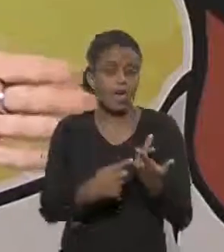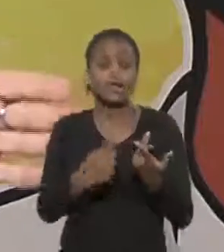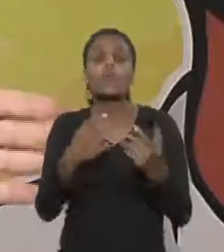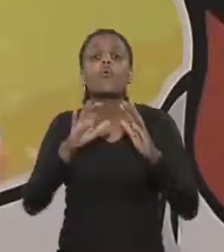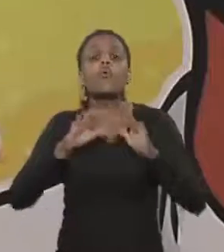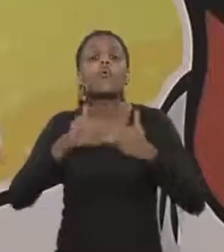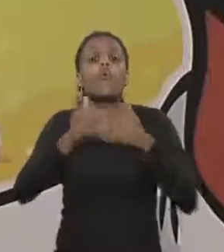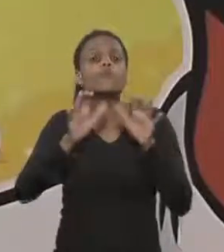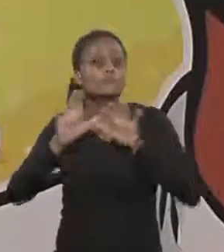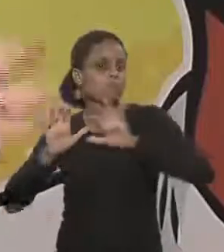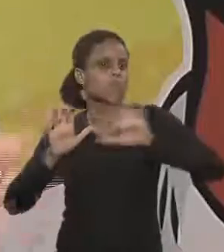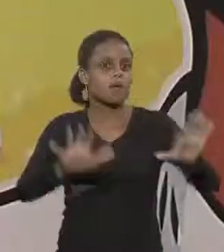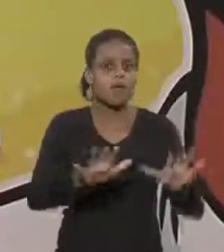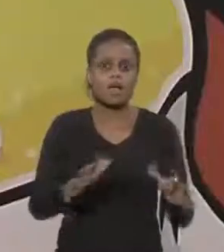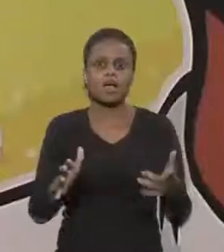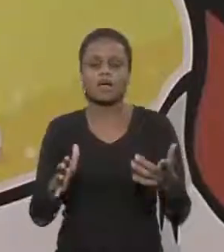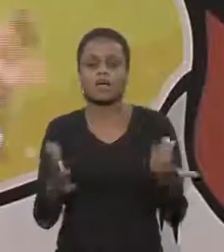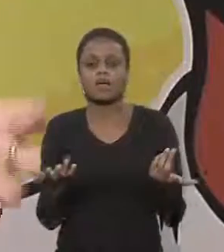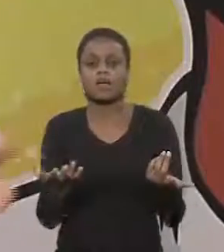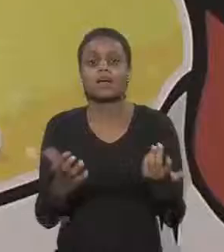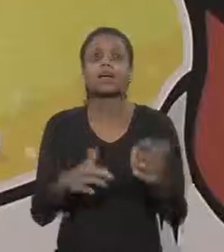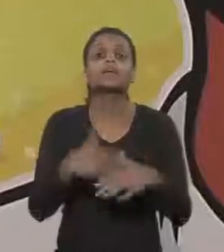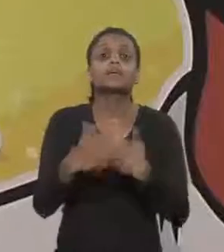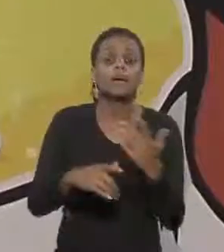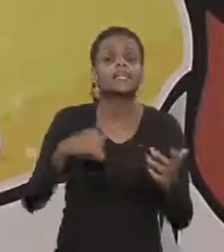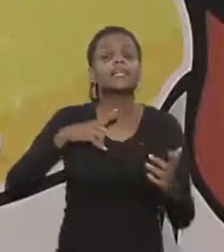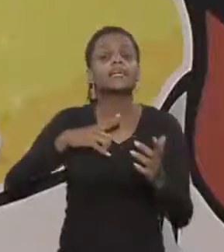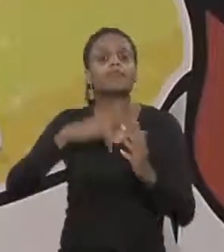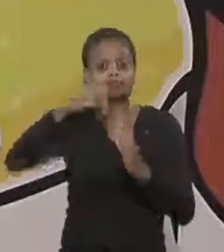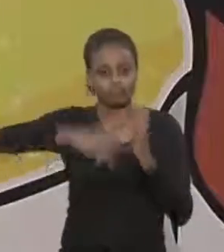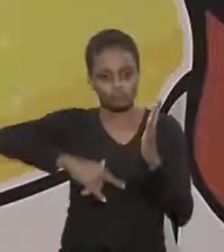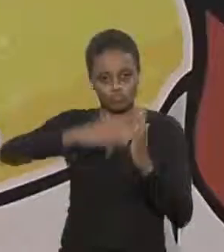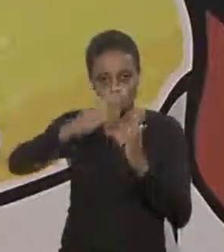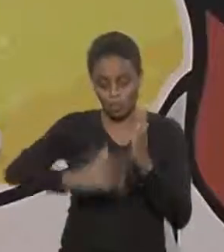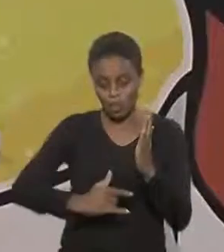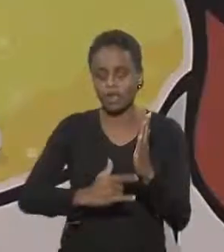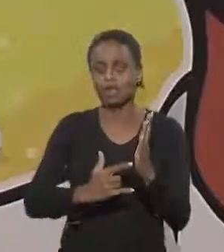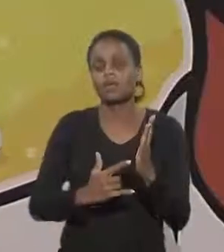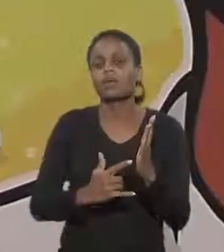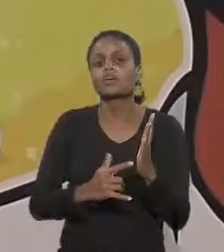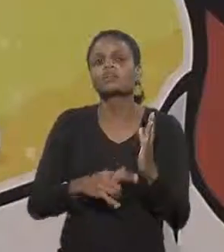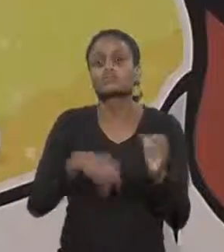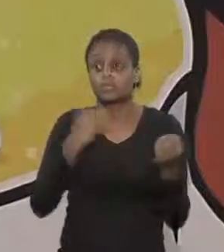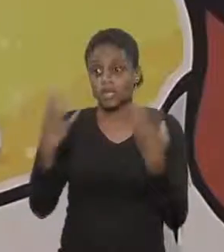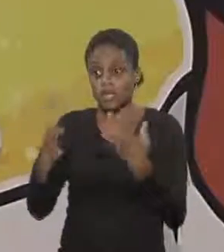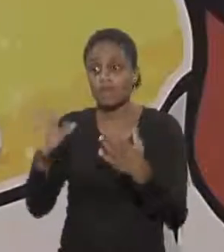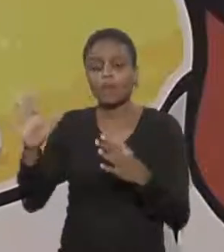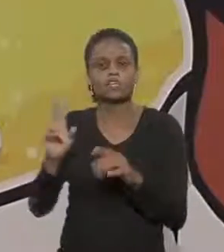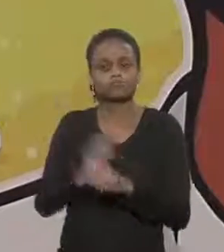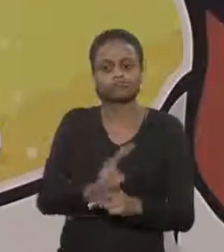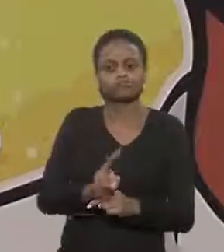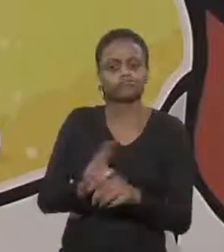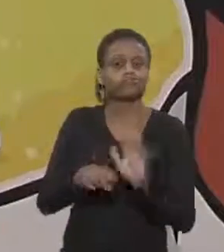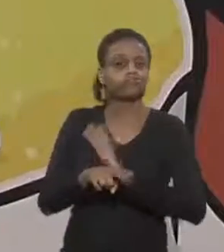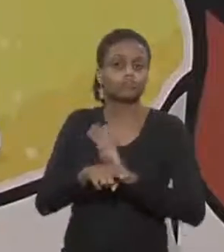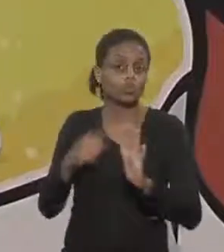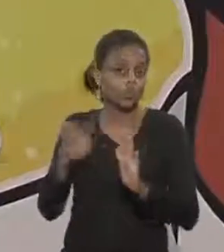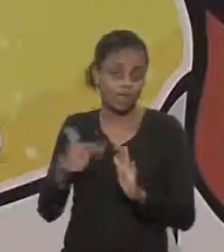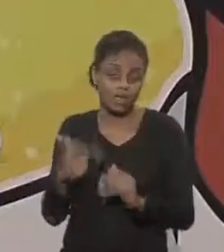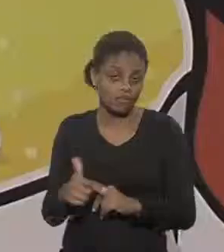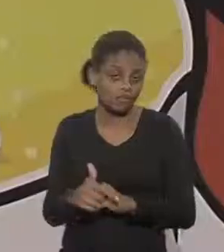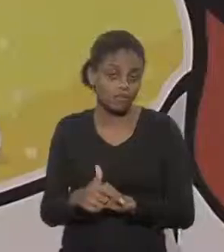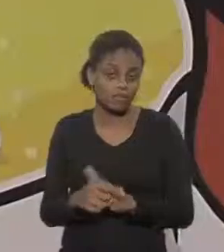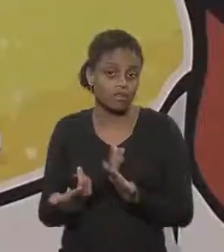começou, como você disse, com um empurrão, com uma lesão corporal, e aí teve uma medida protetiva que foi concedida, mas que não